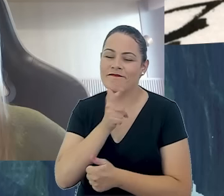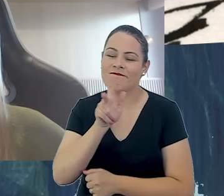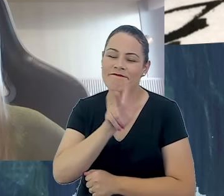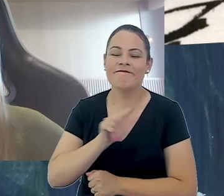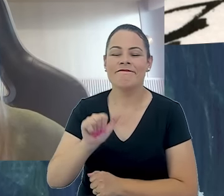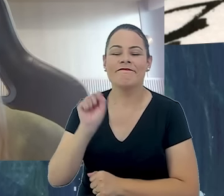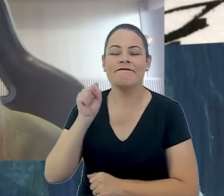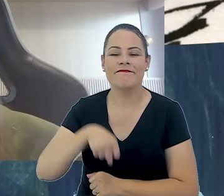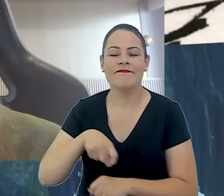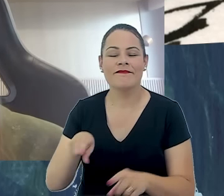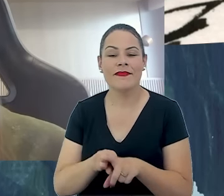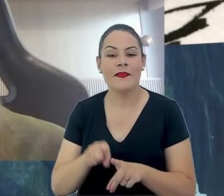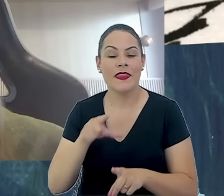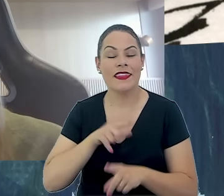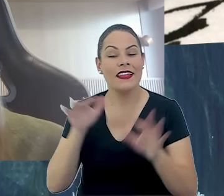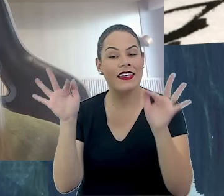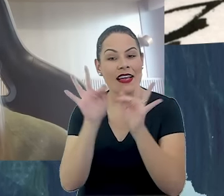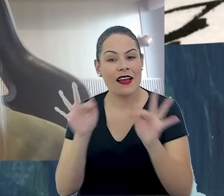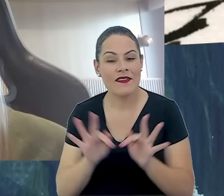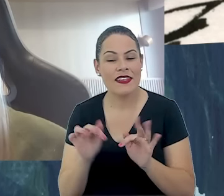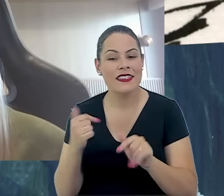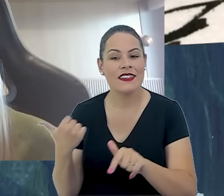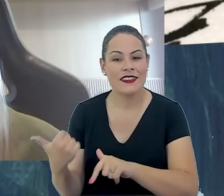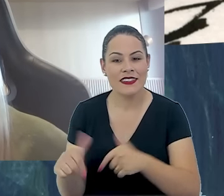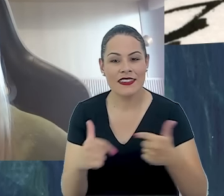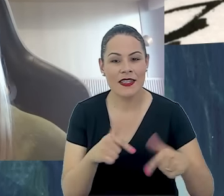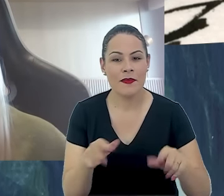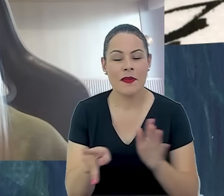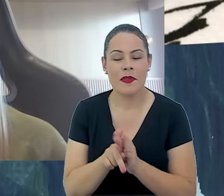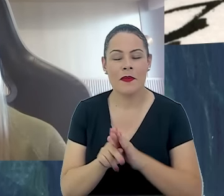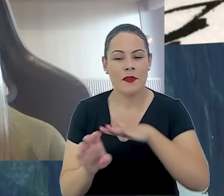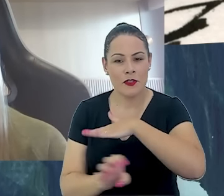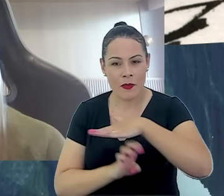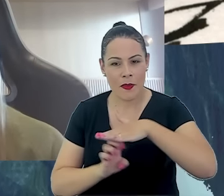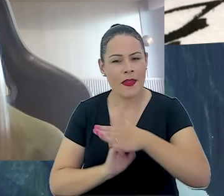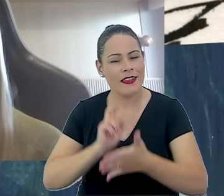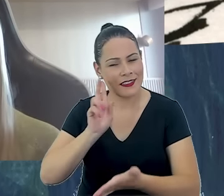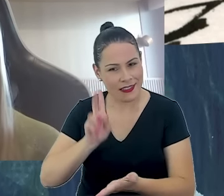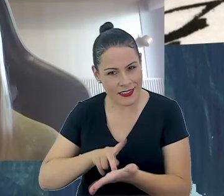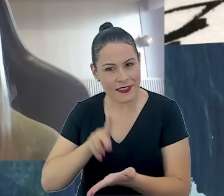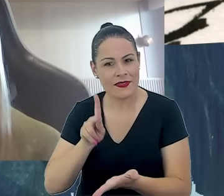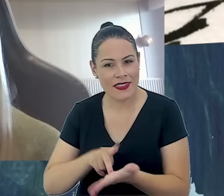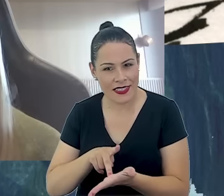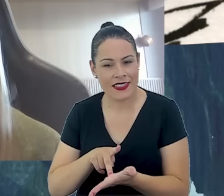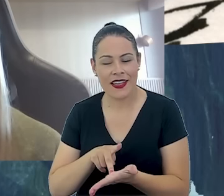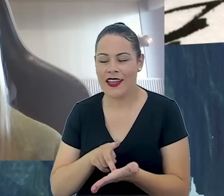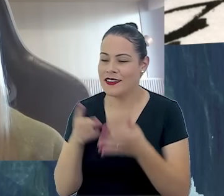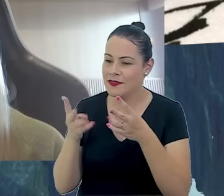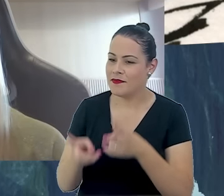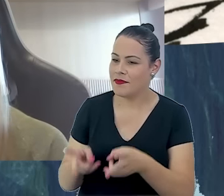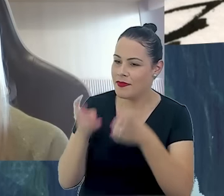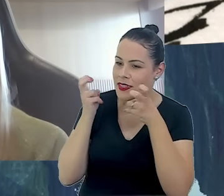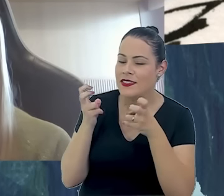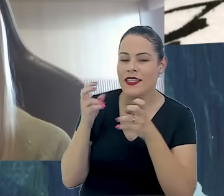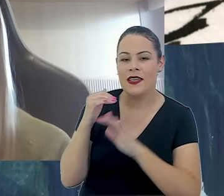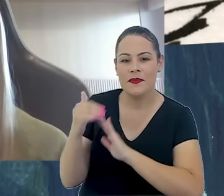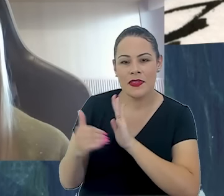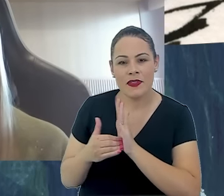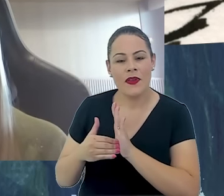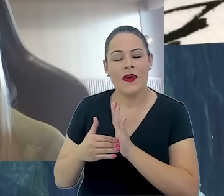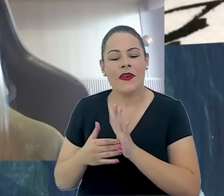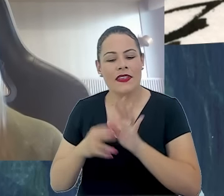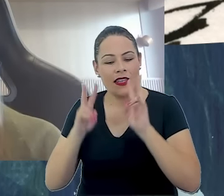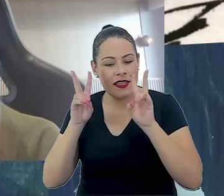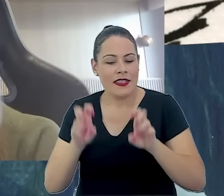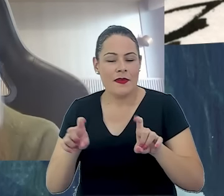lá, né? Eu tenho essa felicidade de trabalhar numa instituição que de fato enxerga